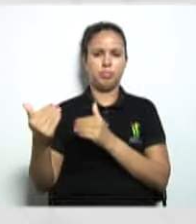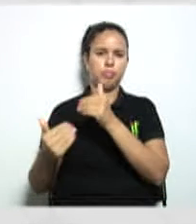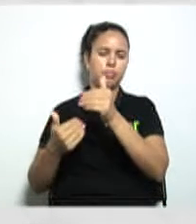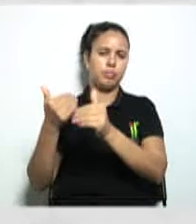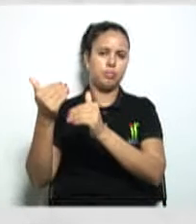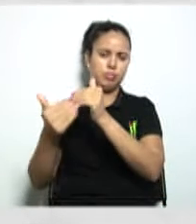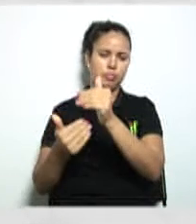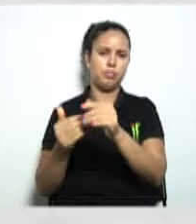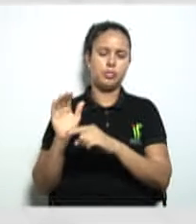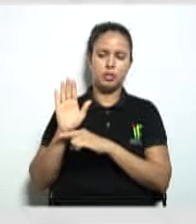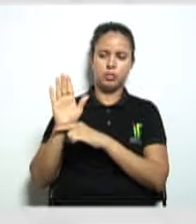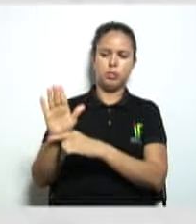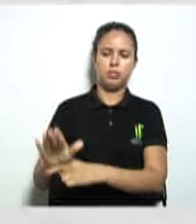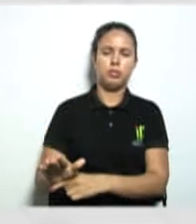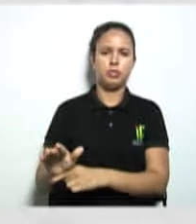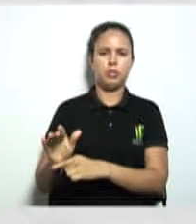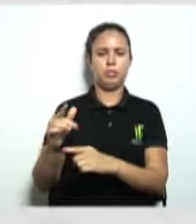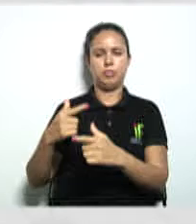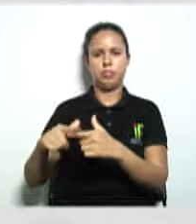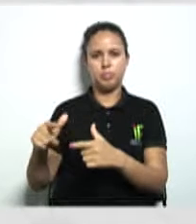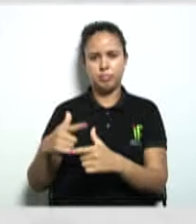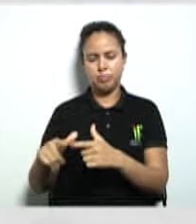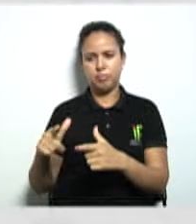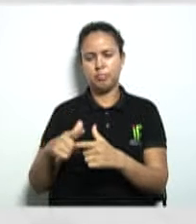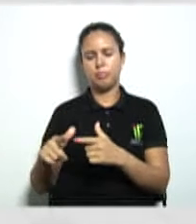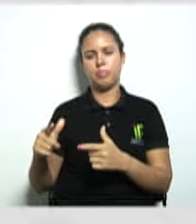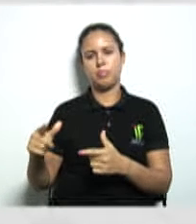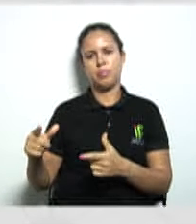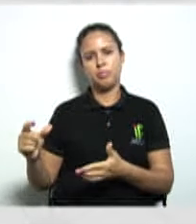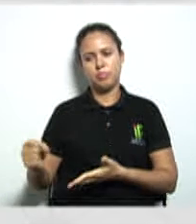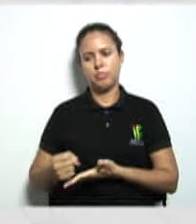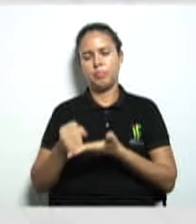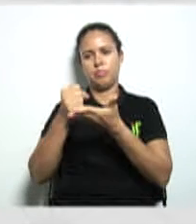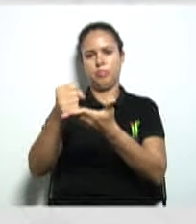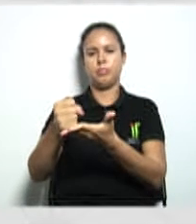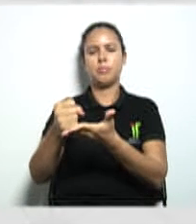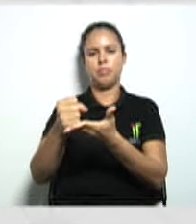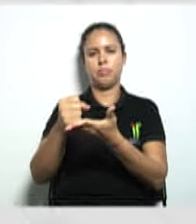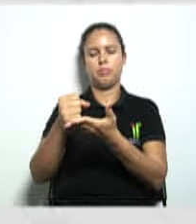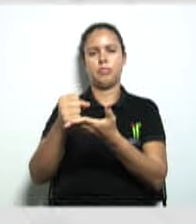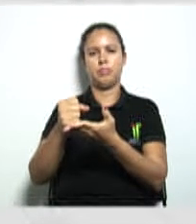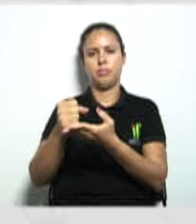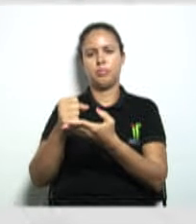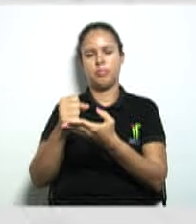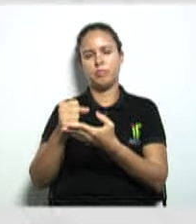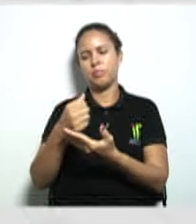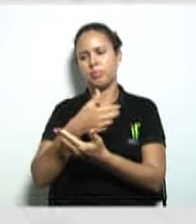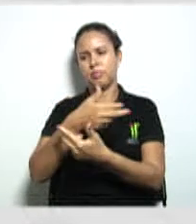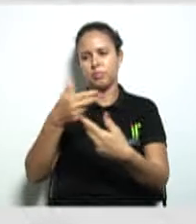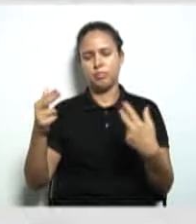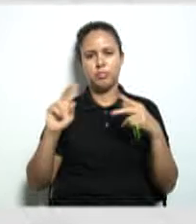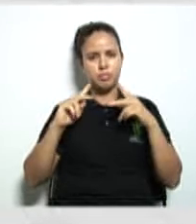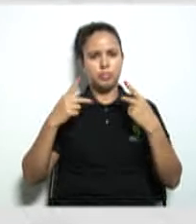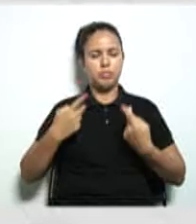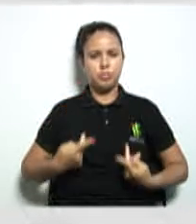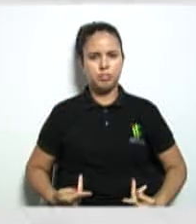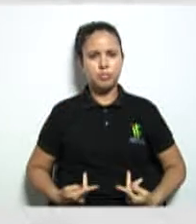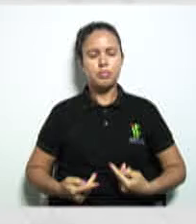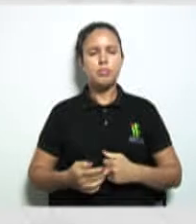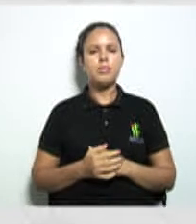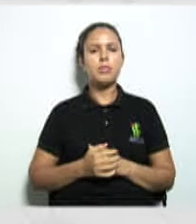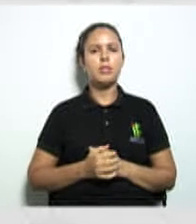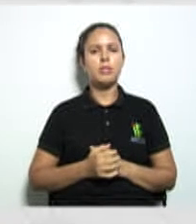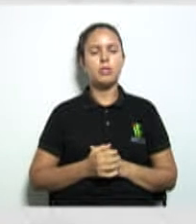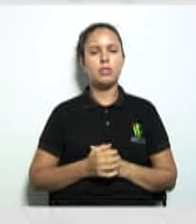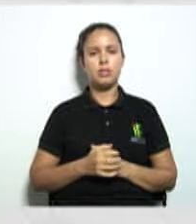desenvolvendo soluções, negócios e apoiando as ações humanitárias. Ou seja,